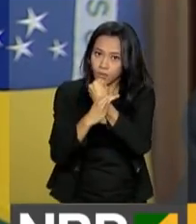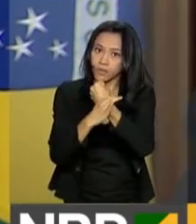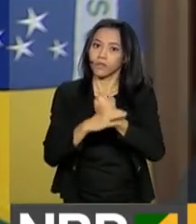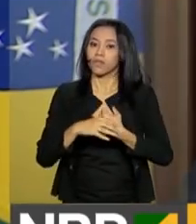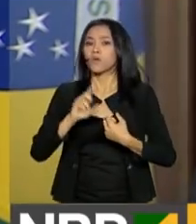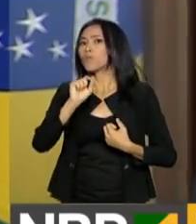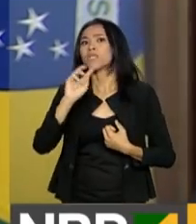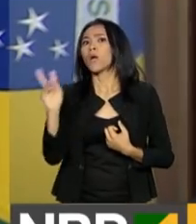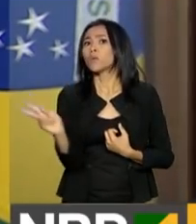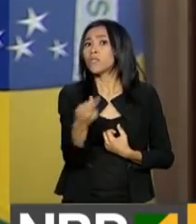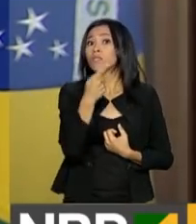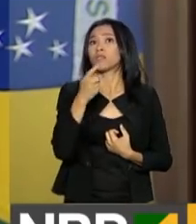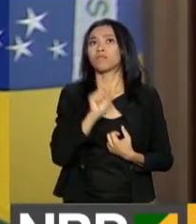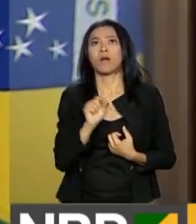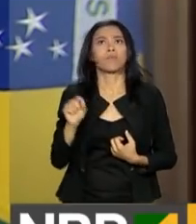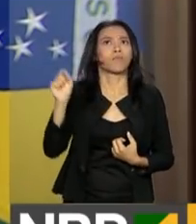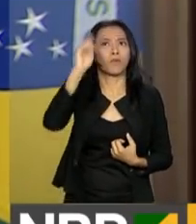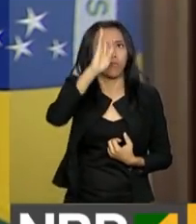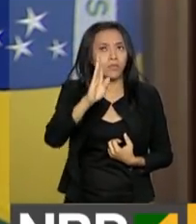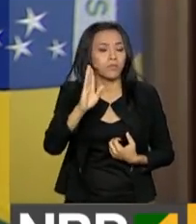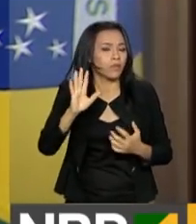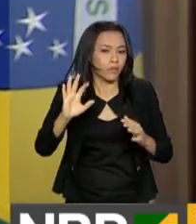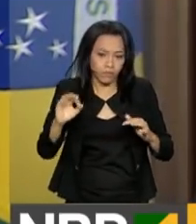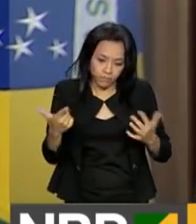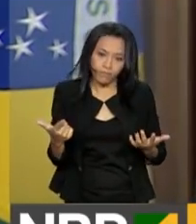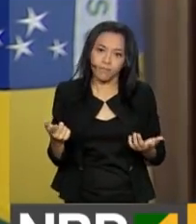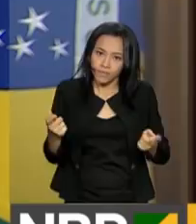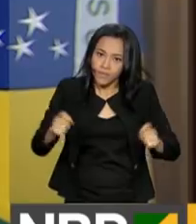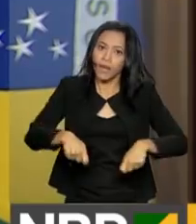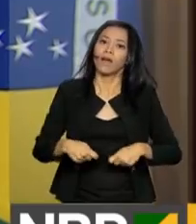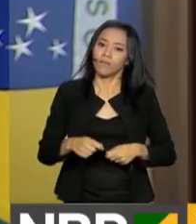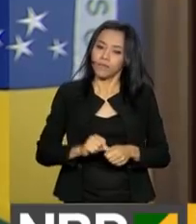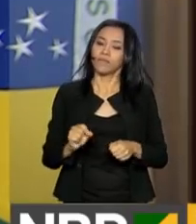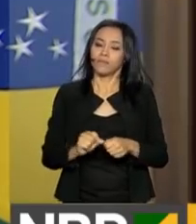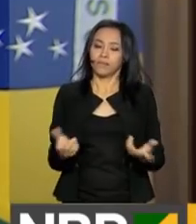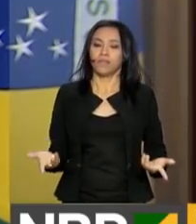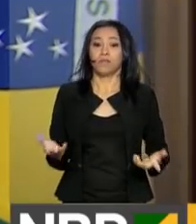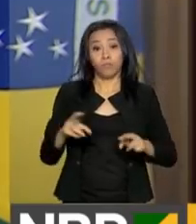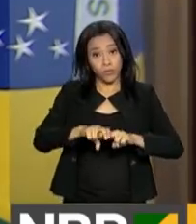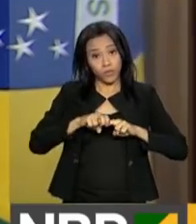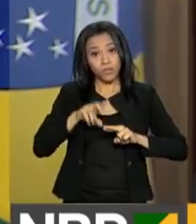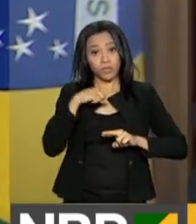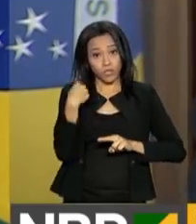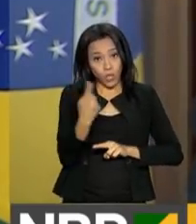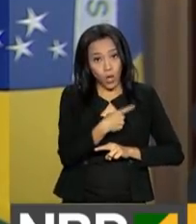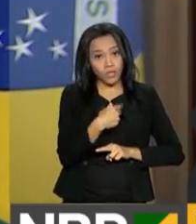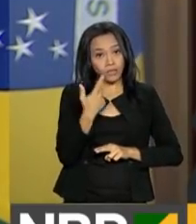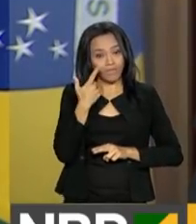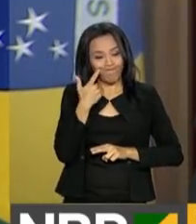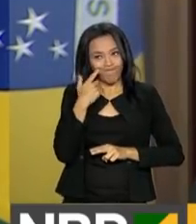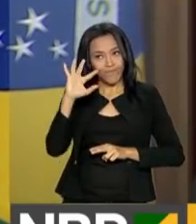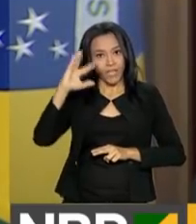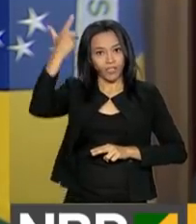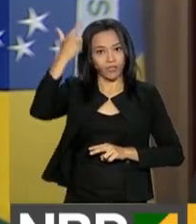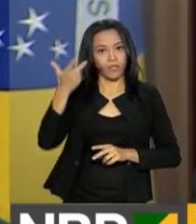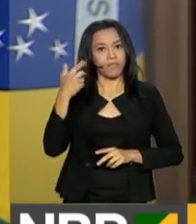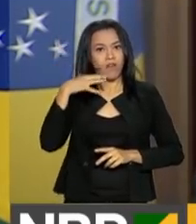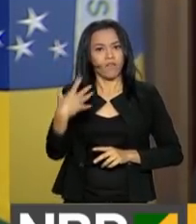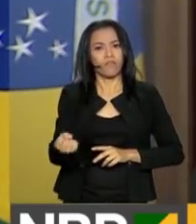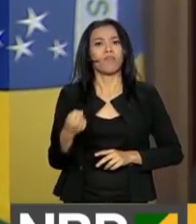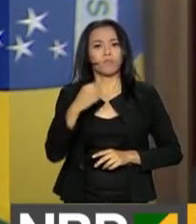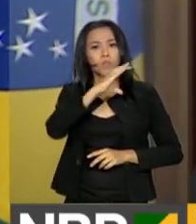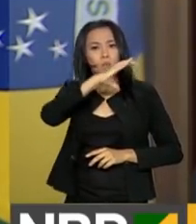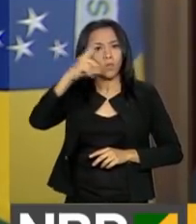hoje existentes no país é indispensável para a união e por isso nosso estamos o dedo na ferida entramos nessa matéria